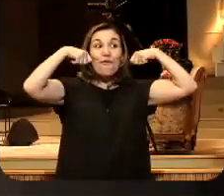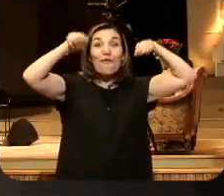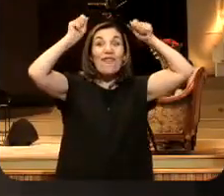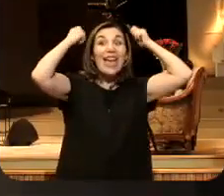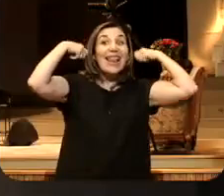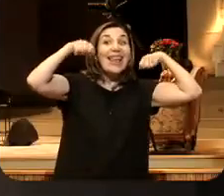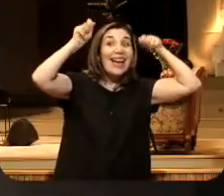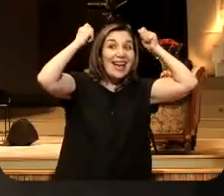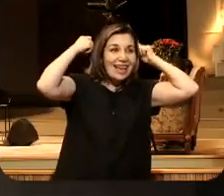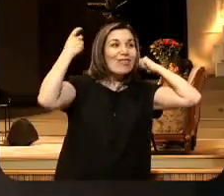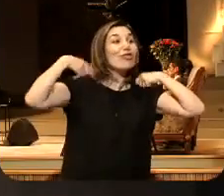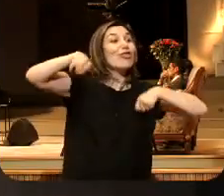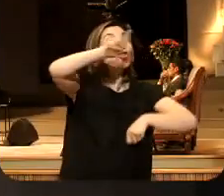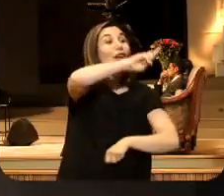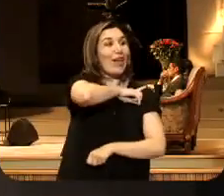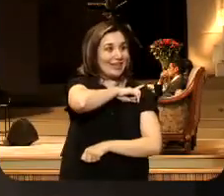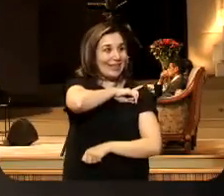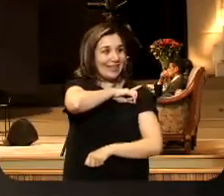Somos nós,